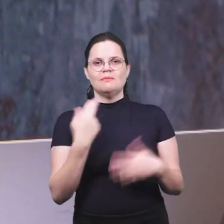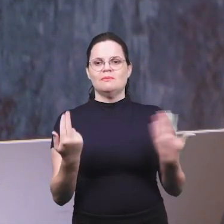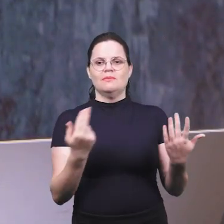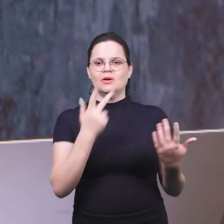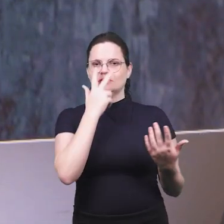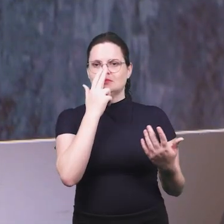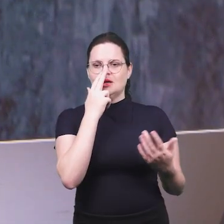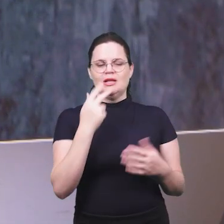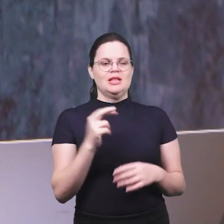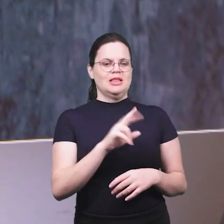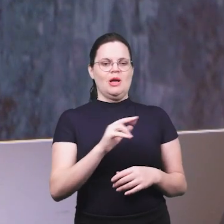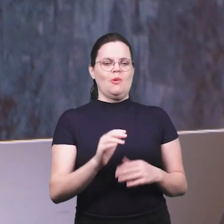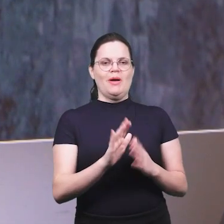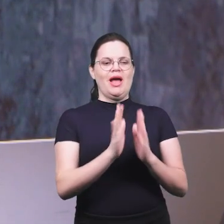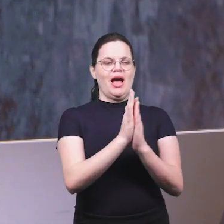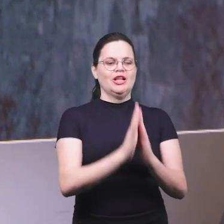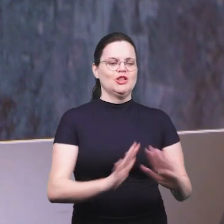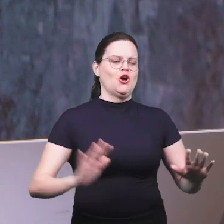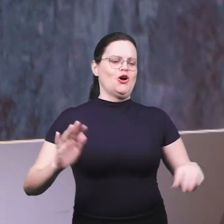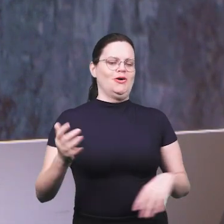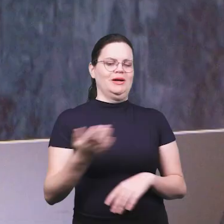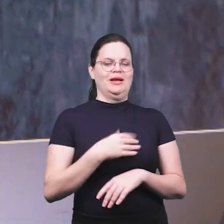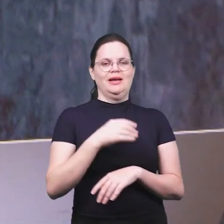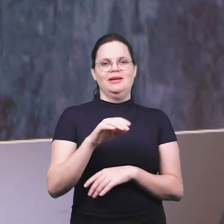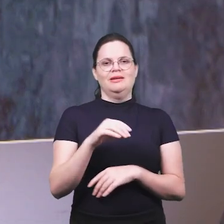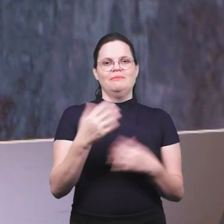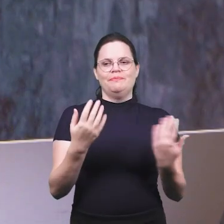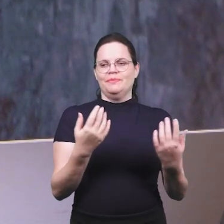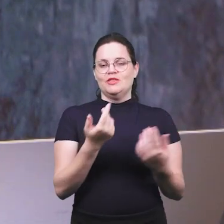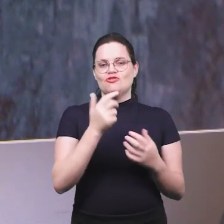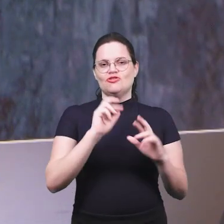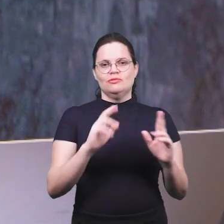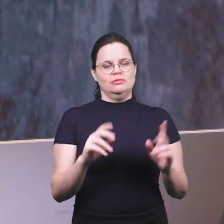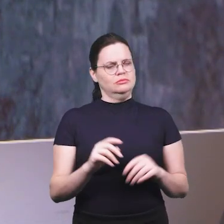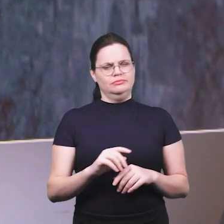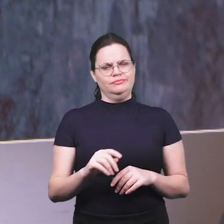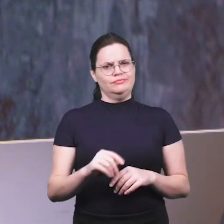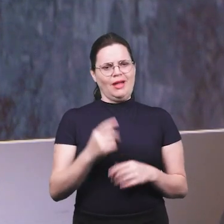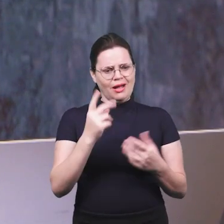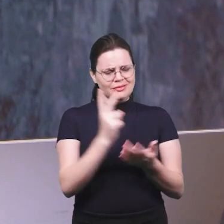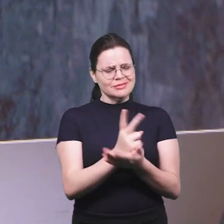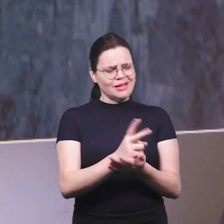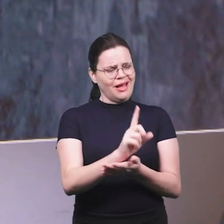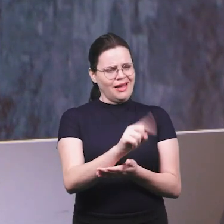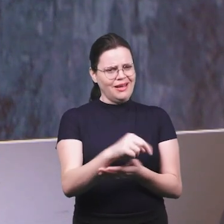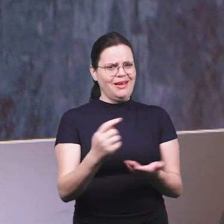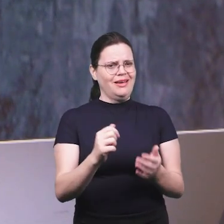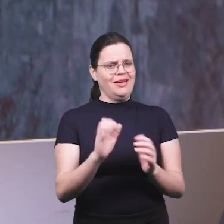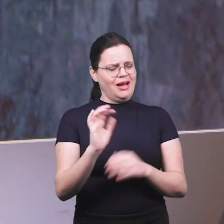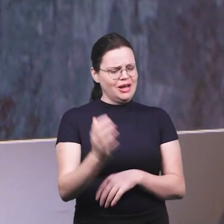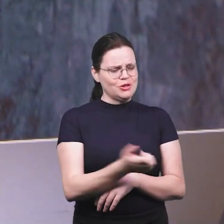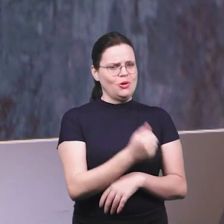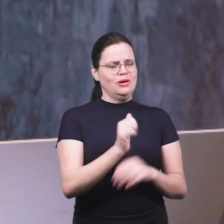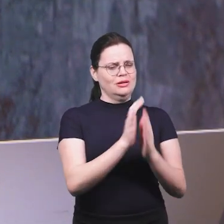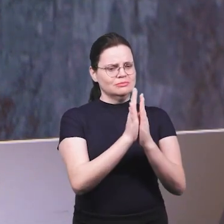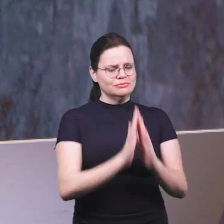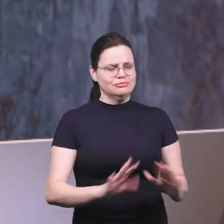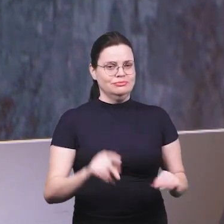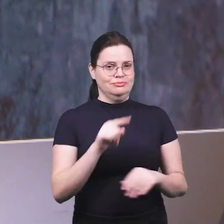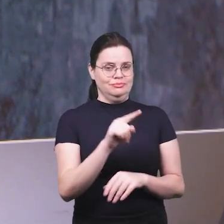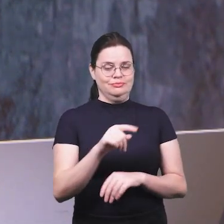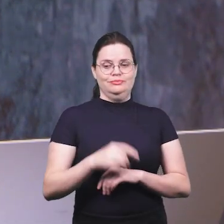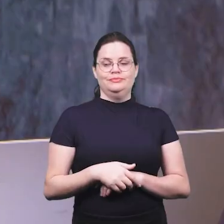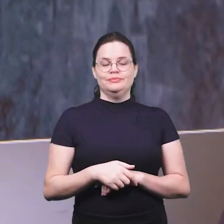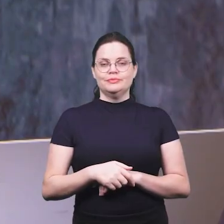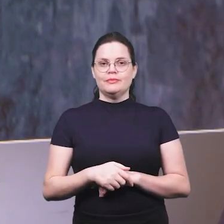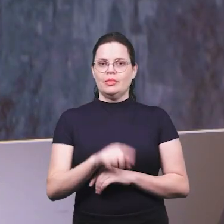faz muita diferença não, né? Então tudo isso, nós vemos o seguinte, tudo